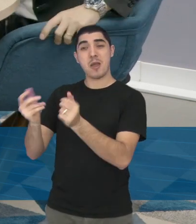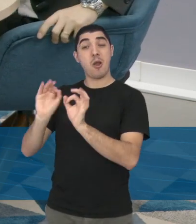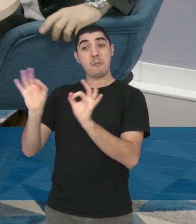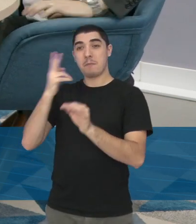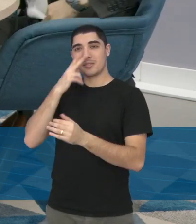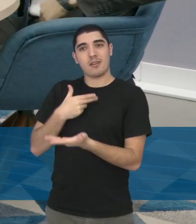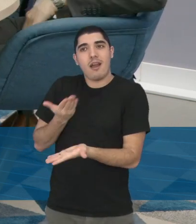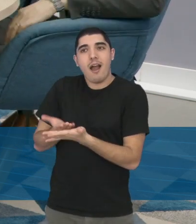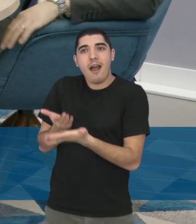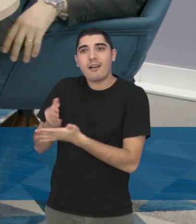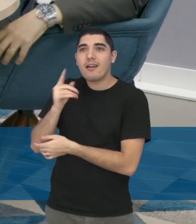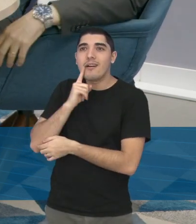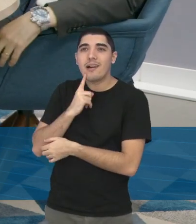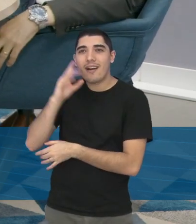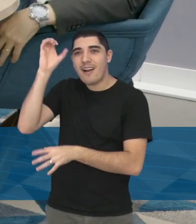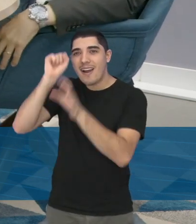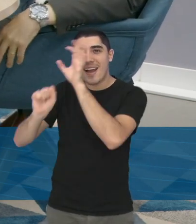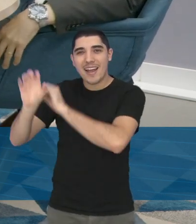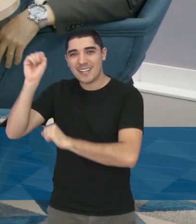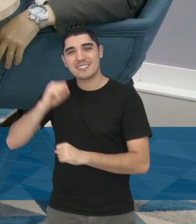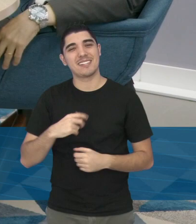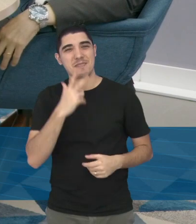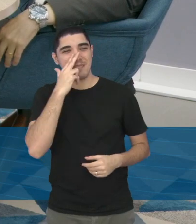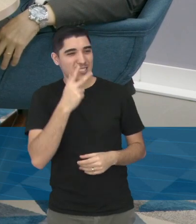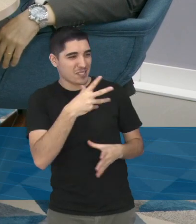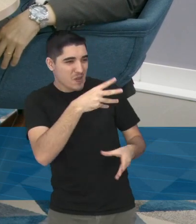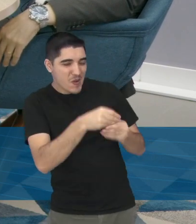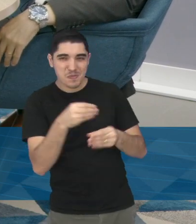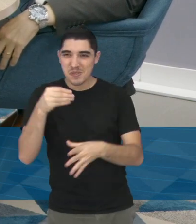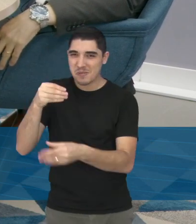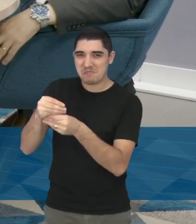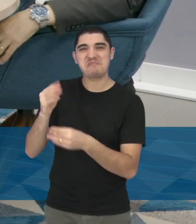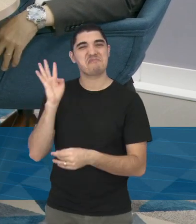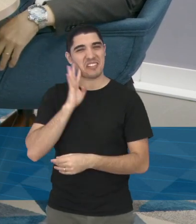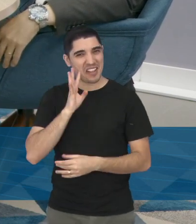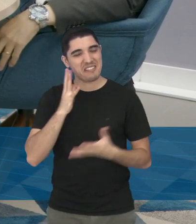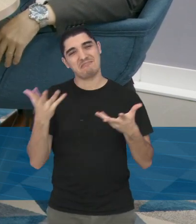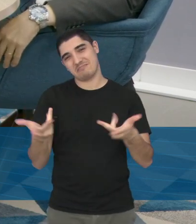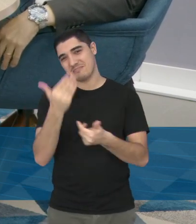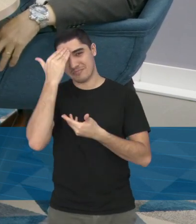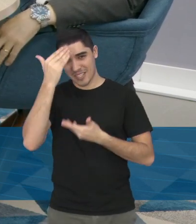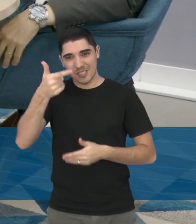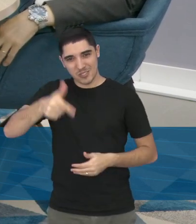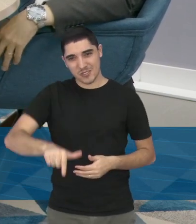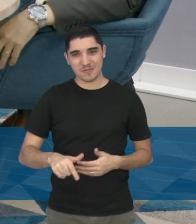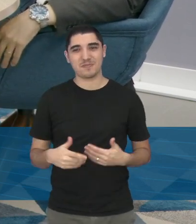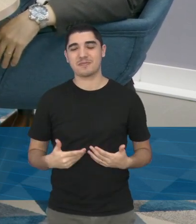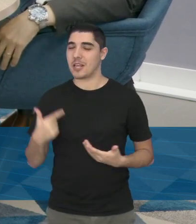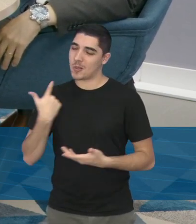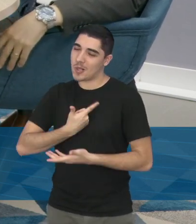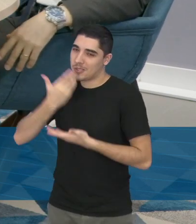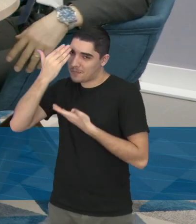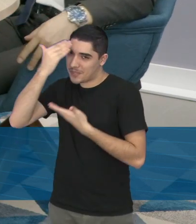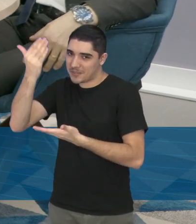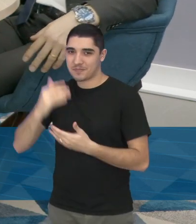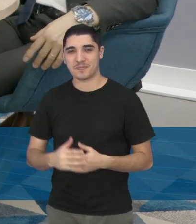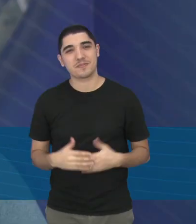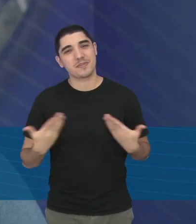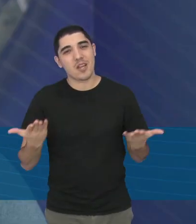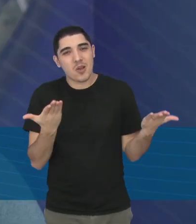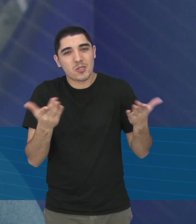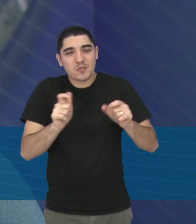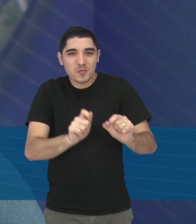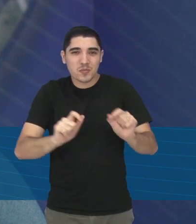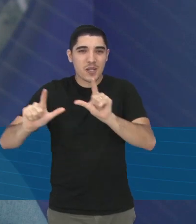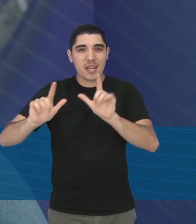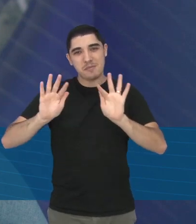ainda. Eu que agradeço bastante. Um complementou o outro, ficou bem legal. Obrigada, então, mais uma vez. Nós que agradecemos. E o Diálogos